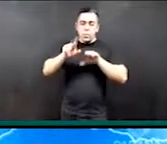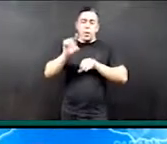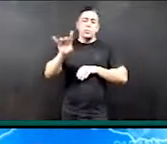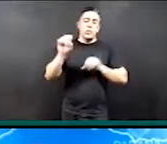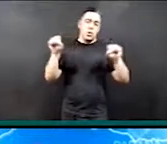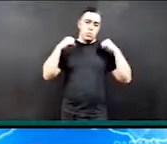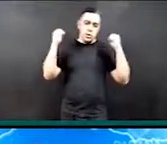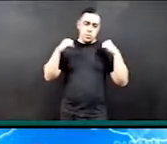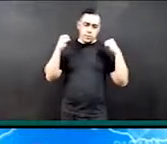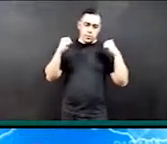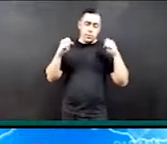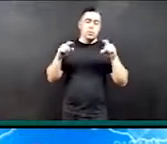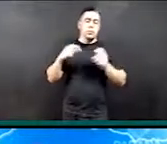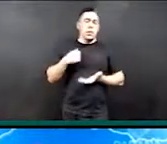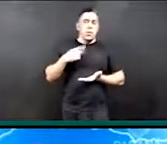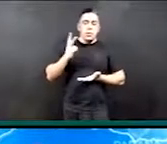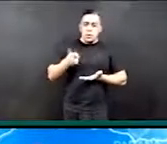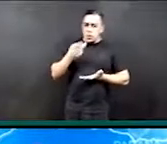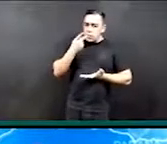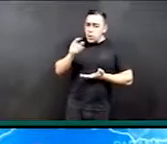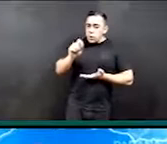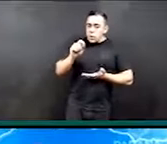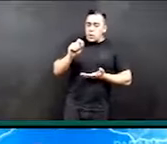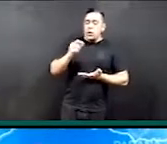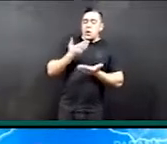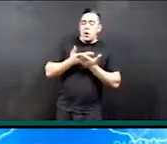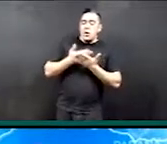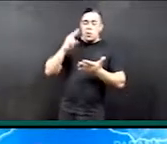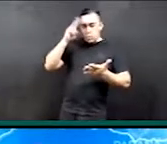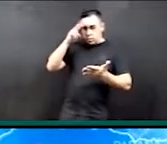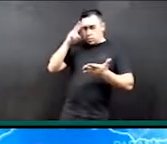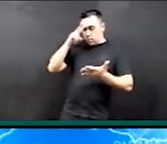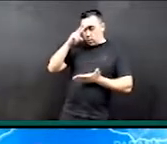física. Eu sempre comento o seguinte, aula de história,